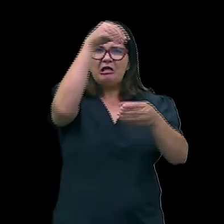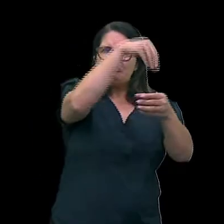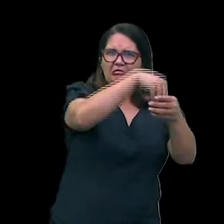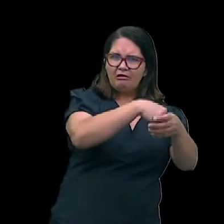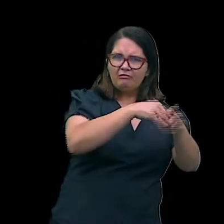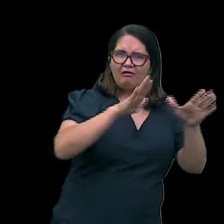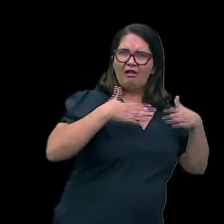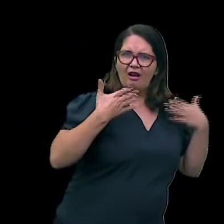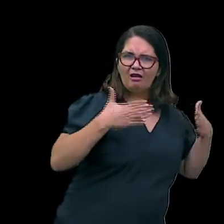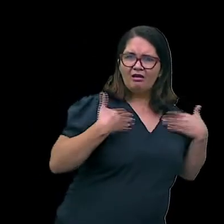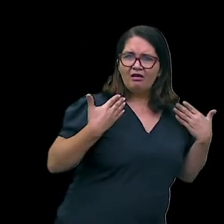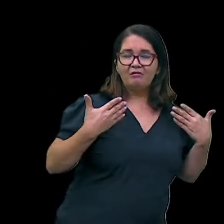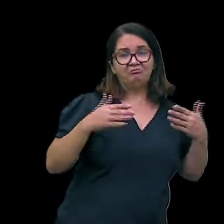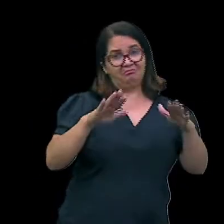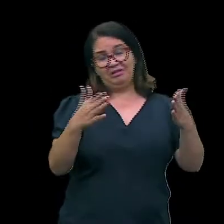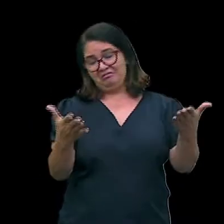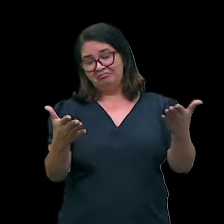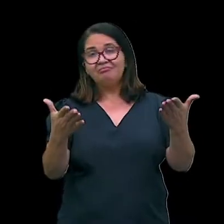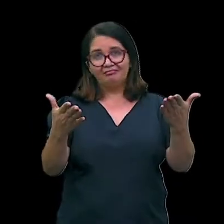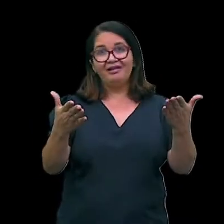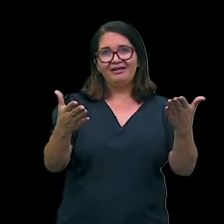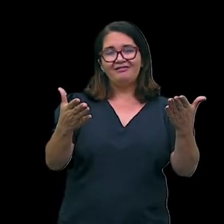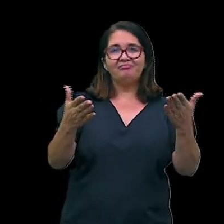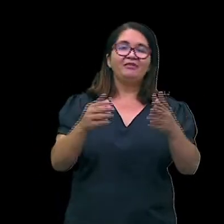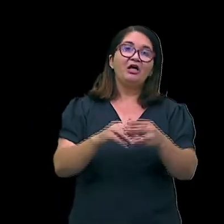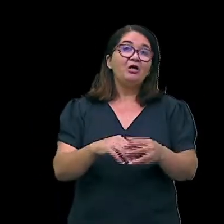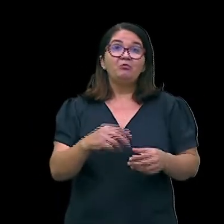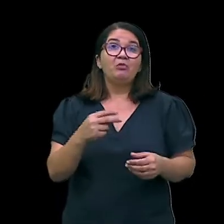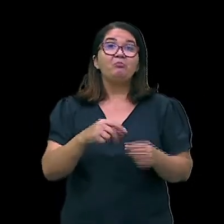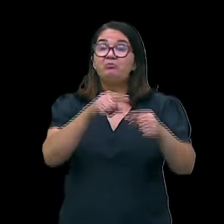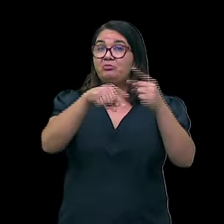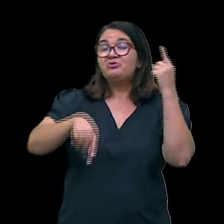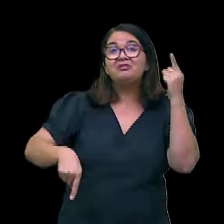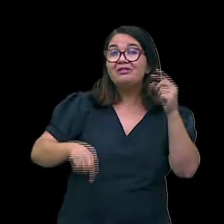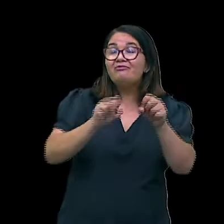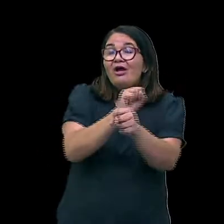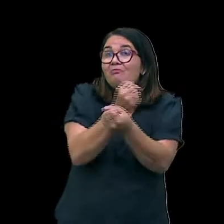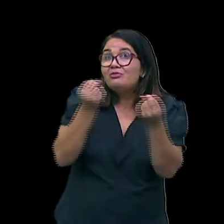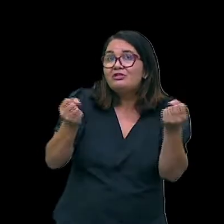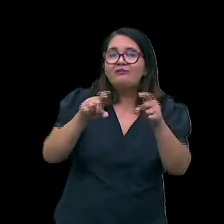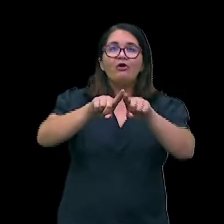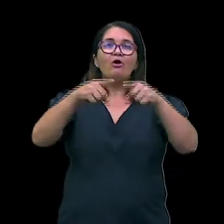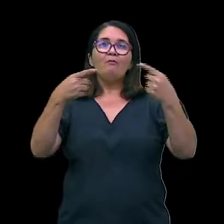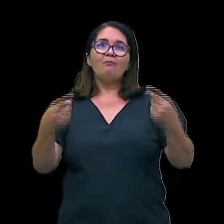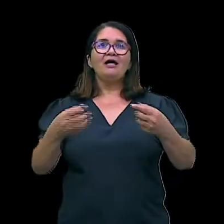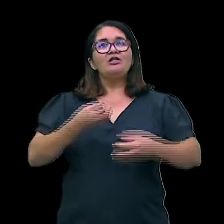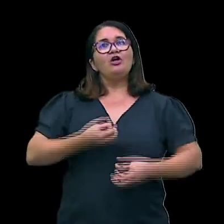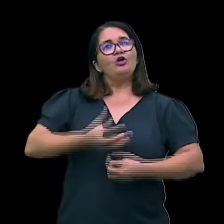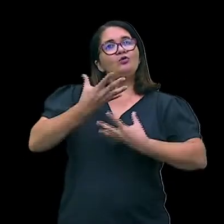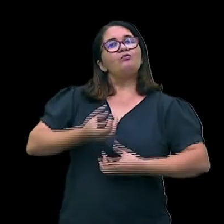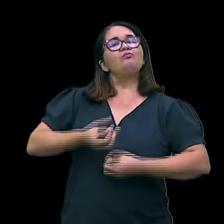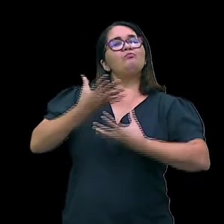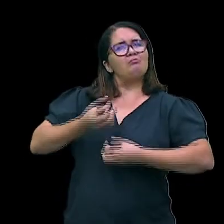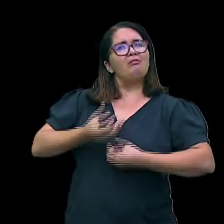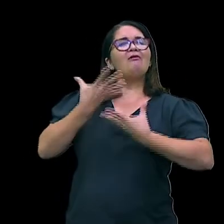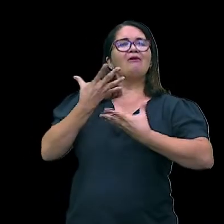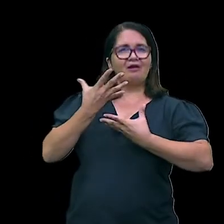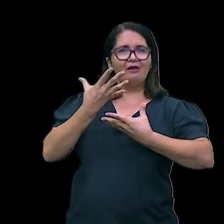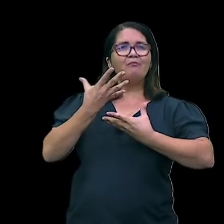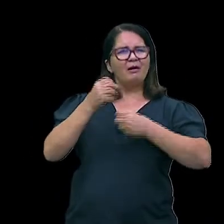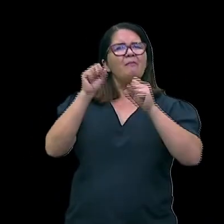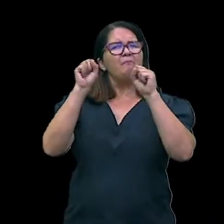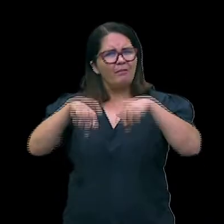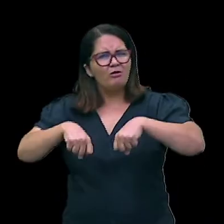construção conotativa faz sentido no poema como um todo, já que indica que a alegria é passageira e,